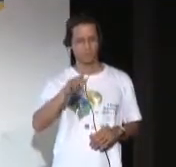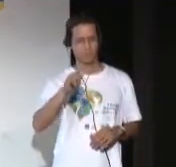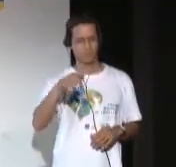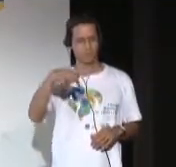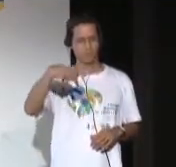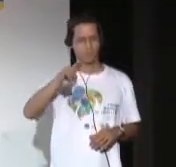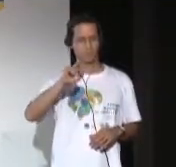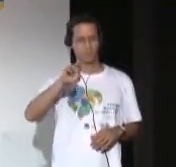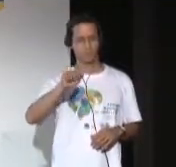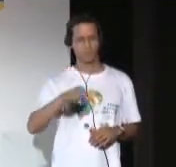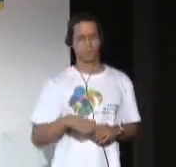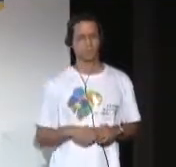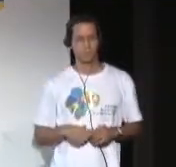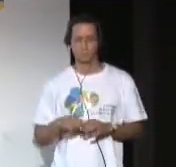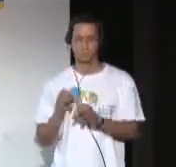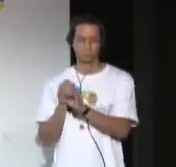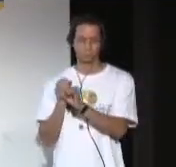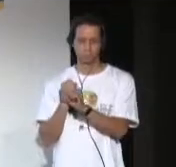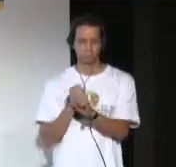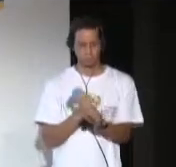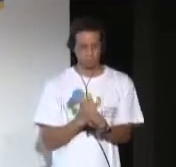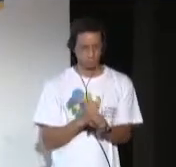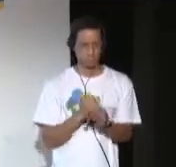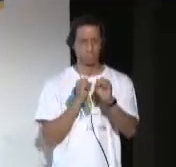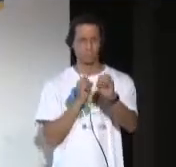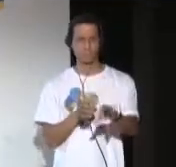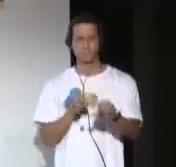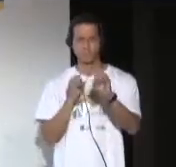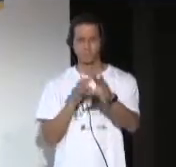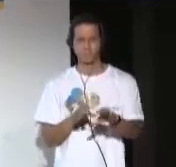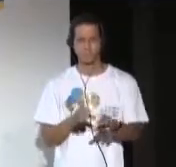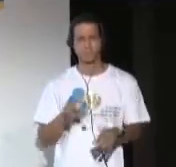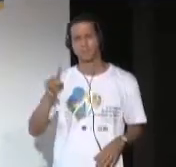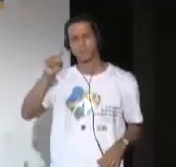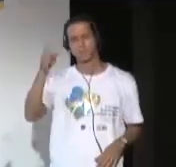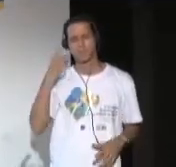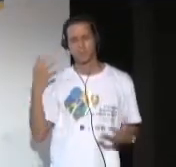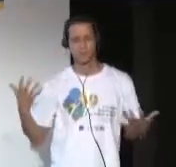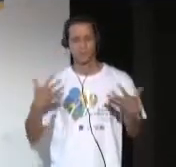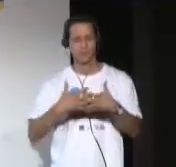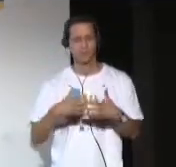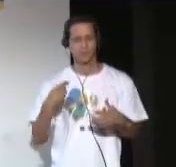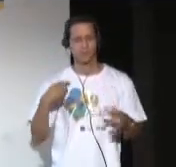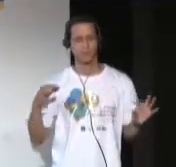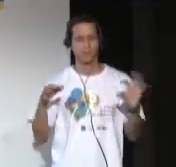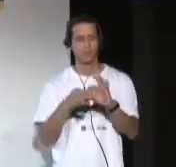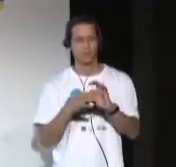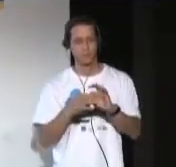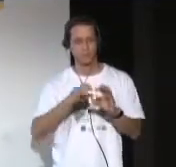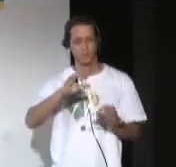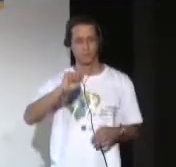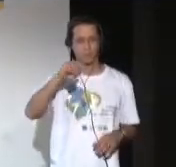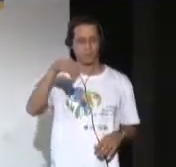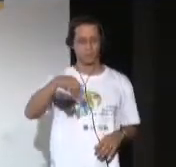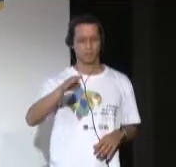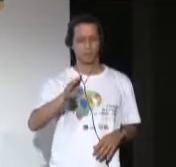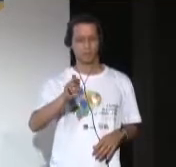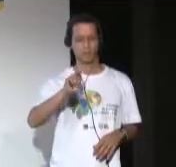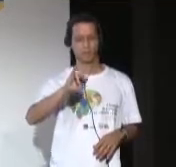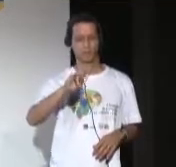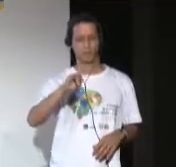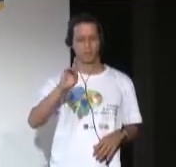The assessment, the assessment. A questão da avaliação já está incluída no pilar do